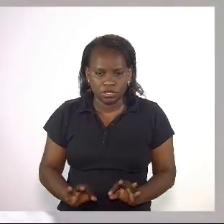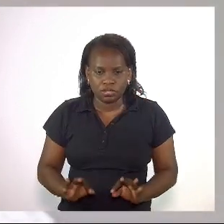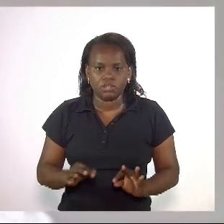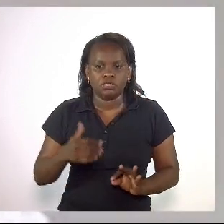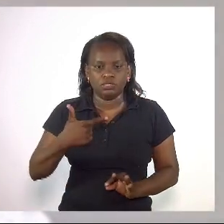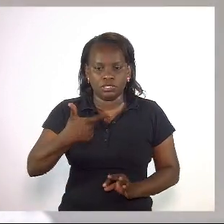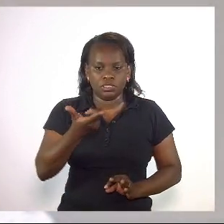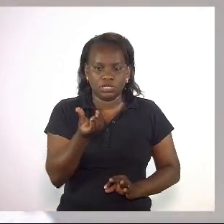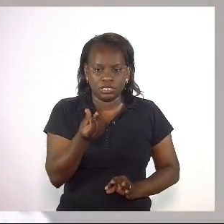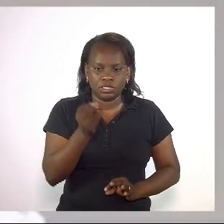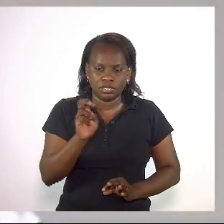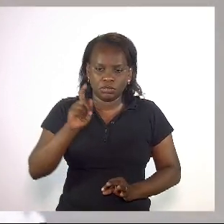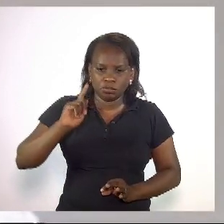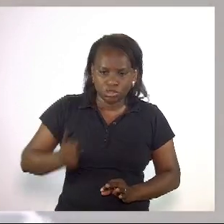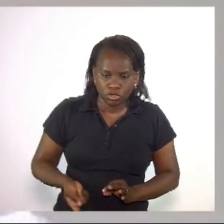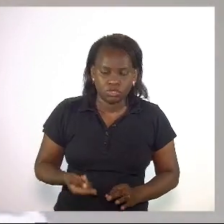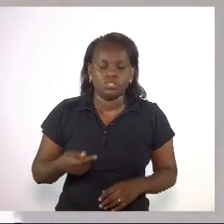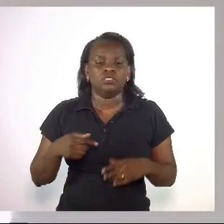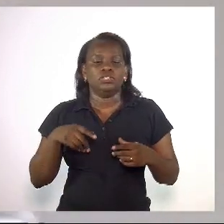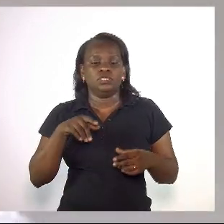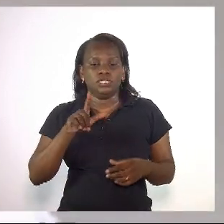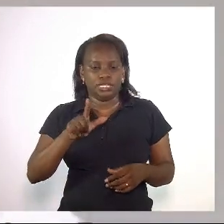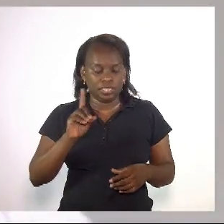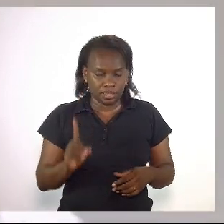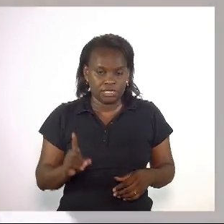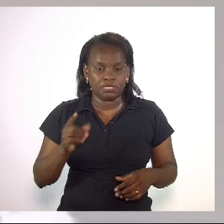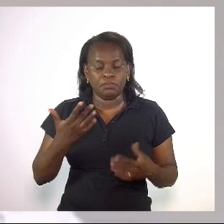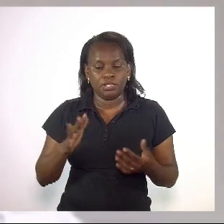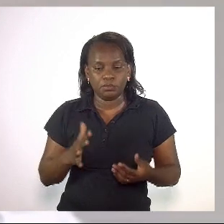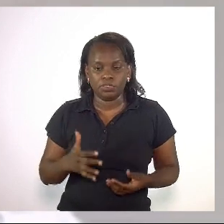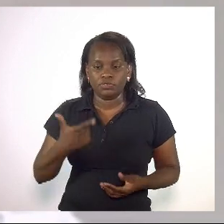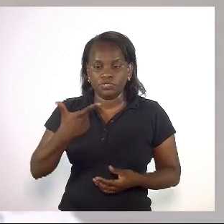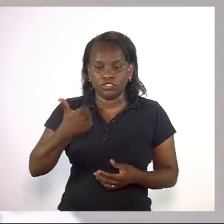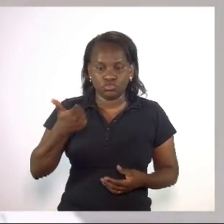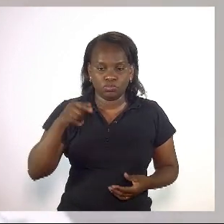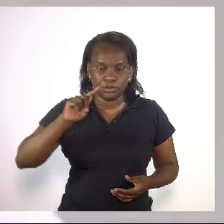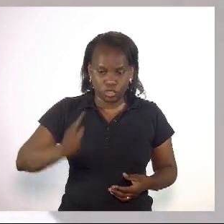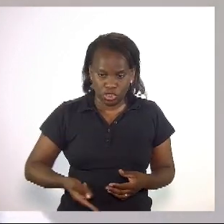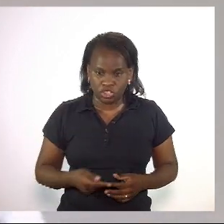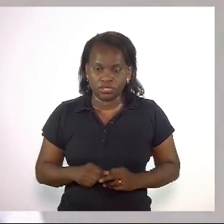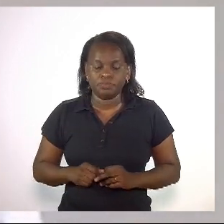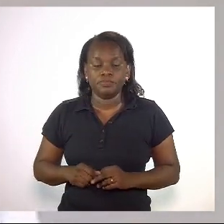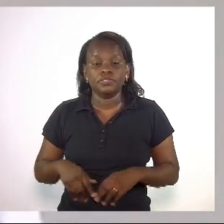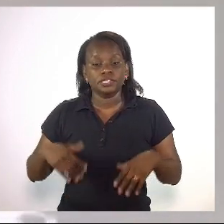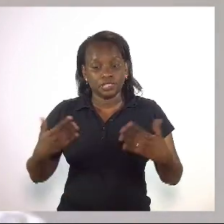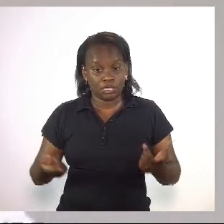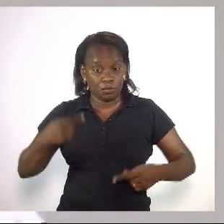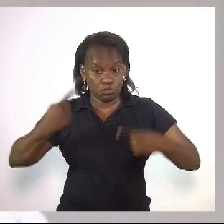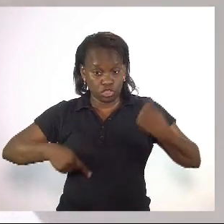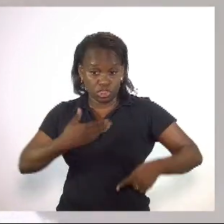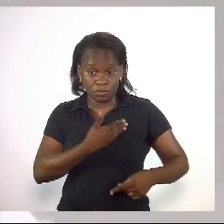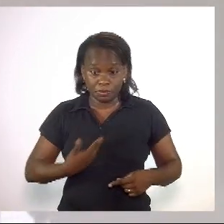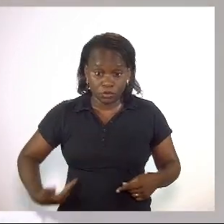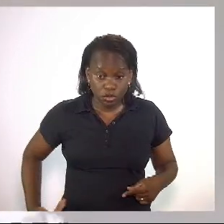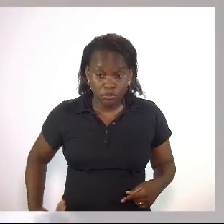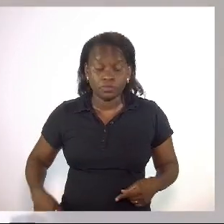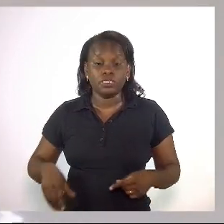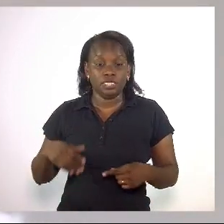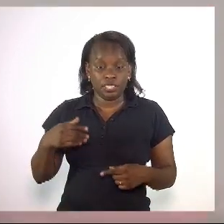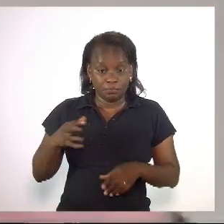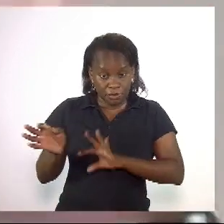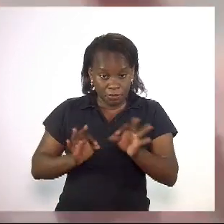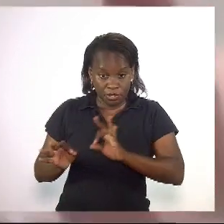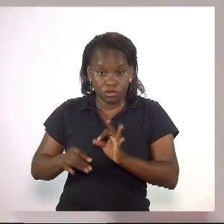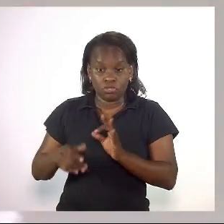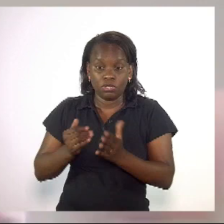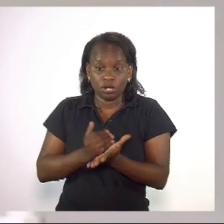de 265 milhões e os RPs na casa de 21 milhões. Ou seja, a política pública, dentro daquilo que foi planejado